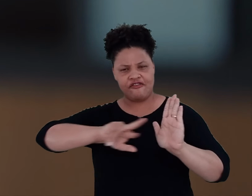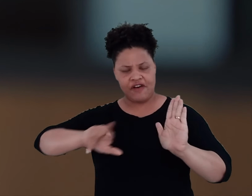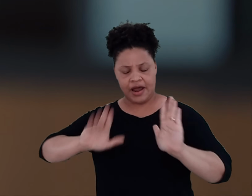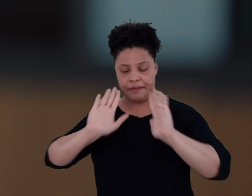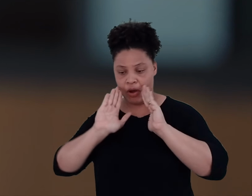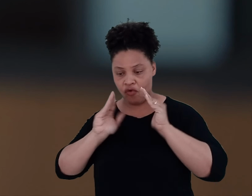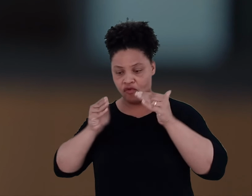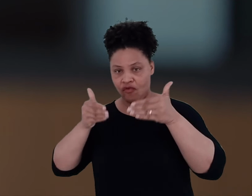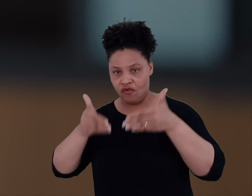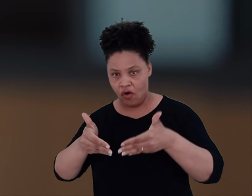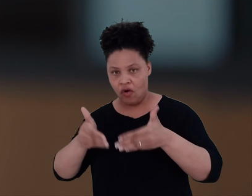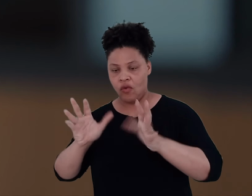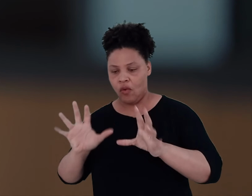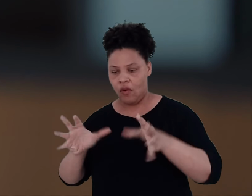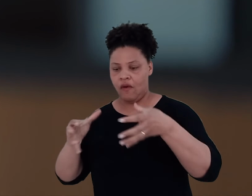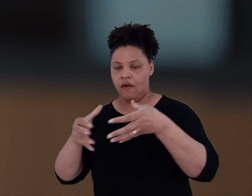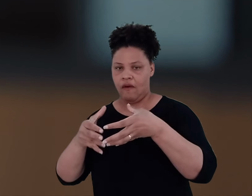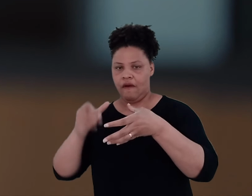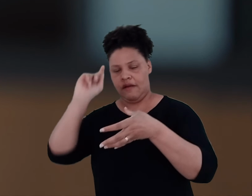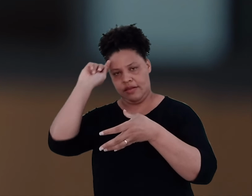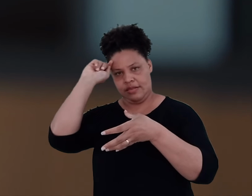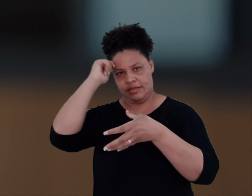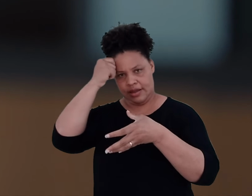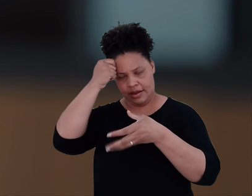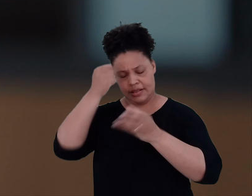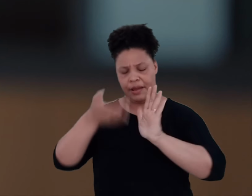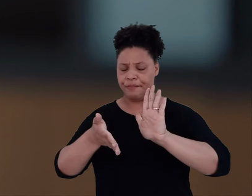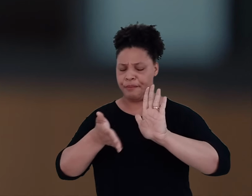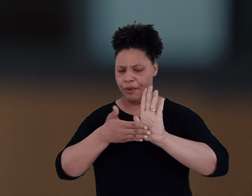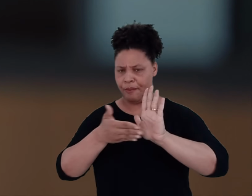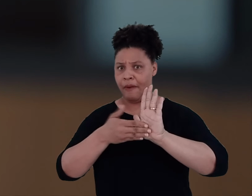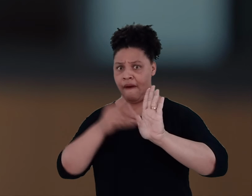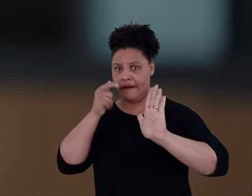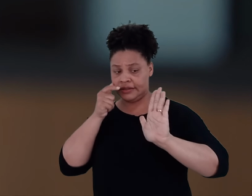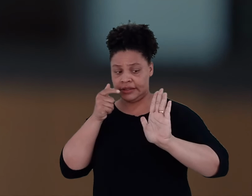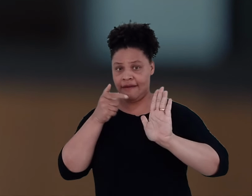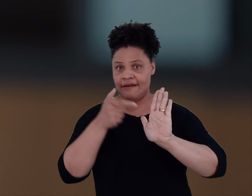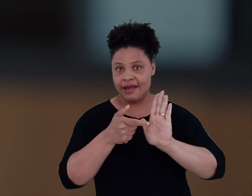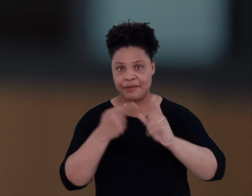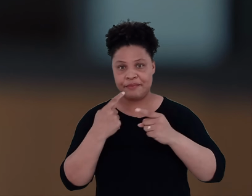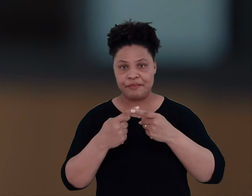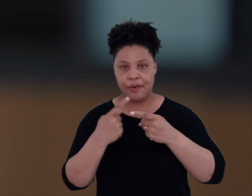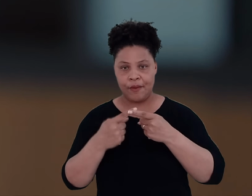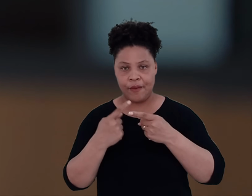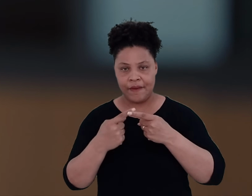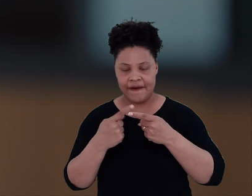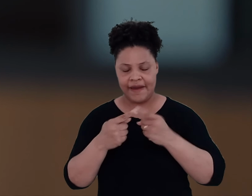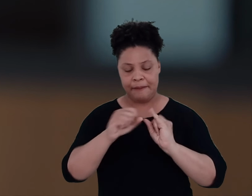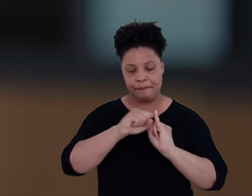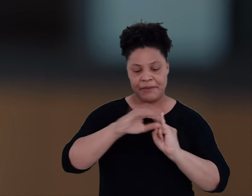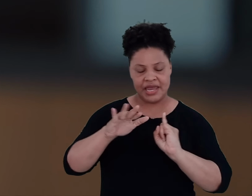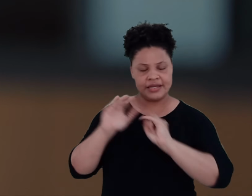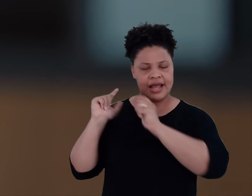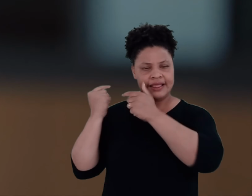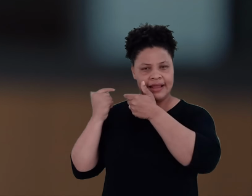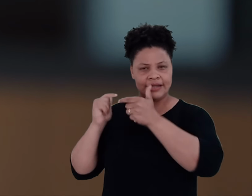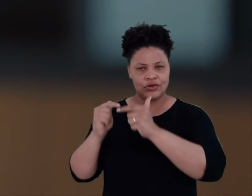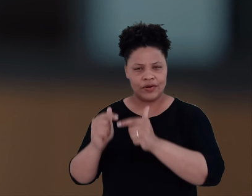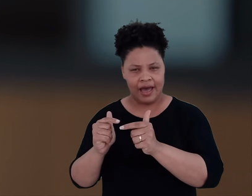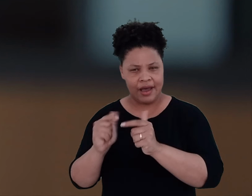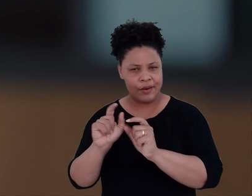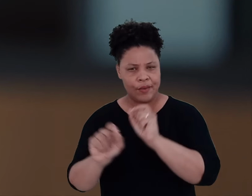para o público formado por pessoas negras. Esse propósito é muito interessante porque na mídia tradicional as pessoas negras